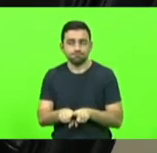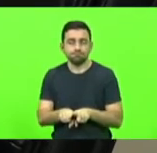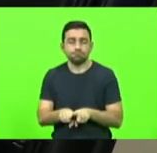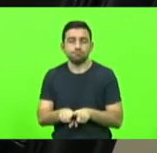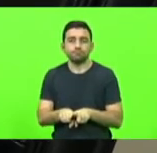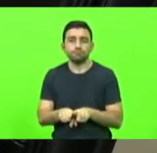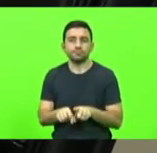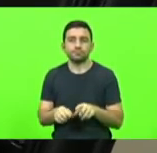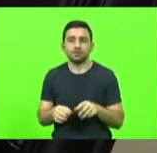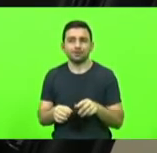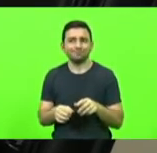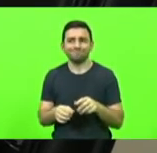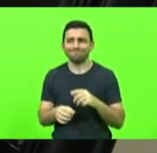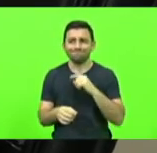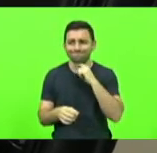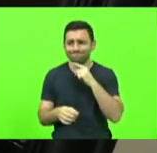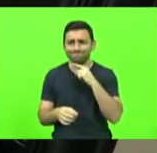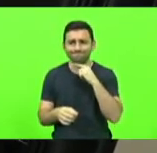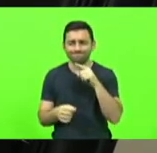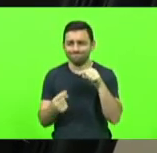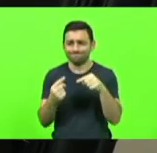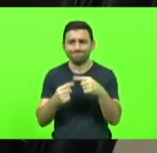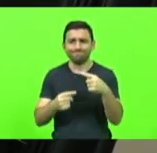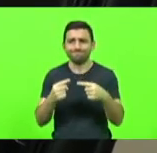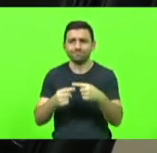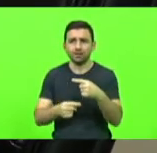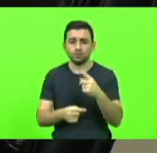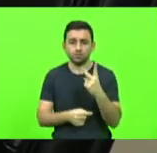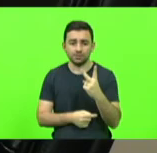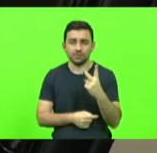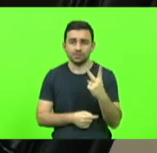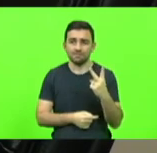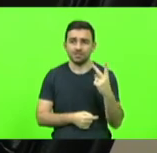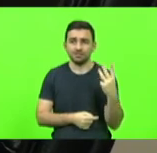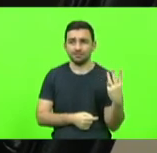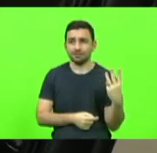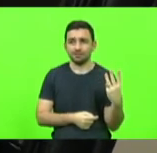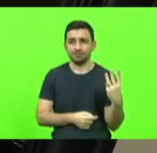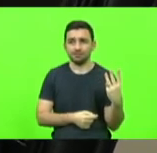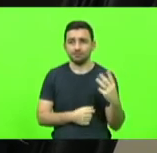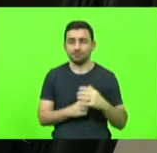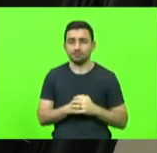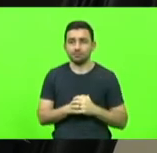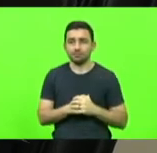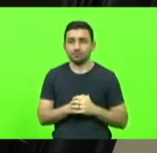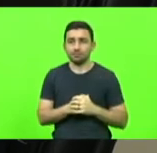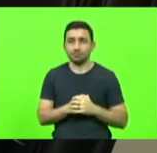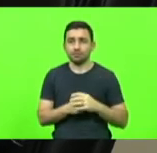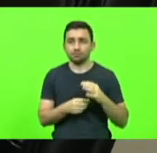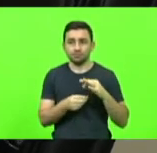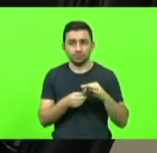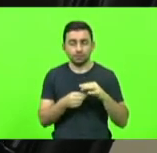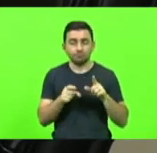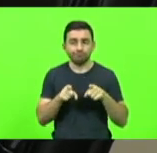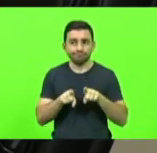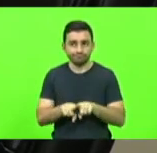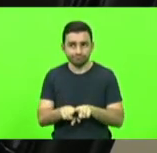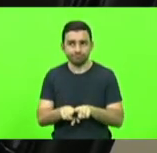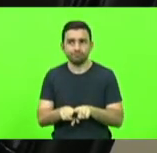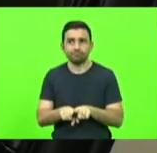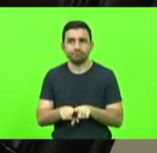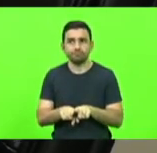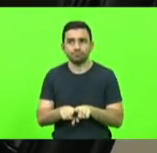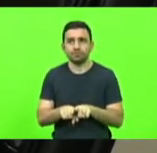A conta não vai fechar, que são 223, né? 223 instituições parceiras conveniadas